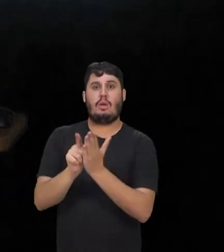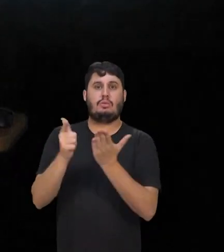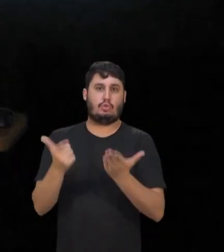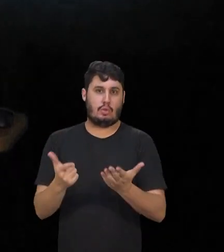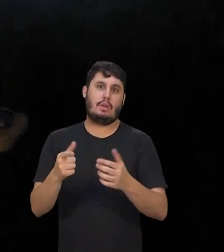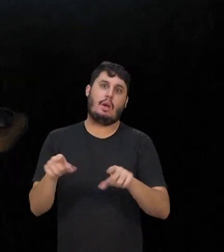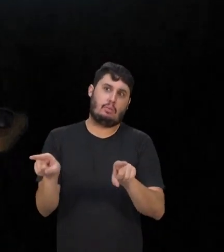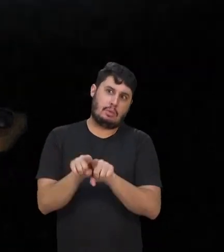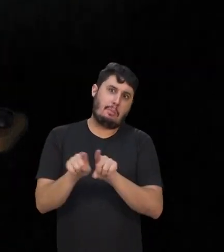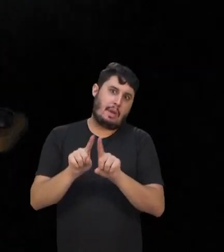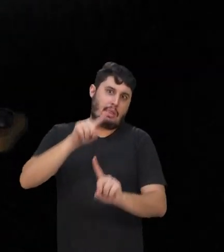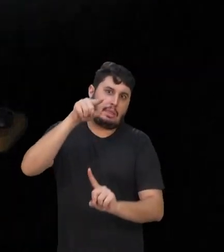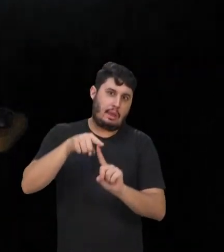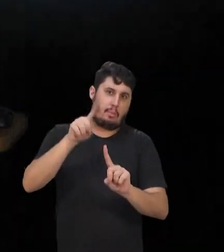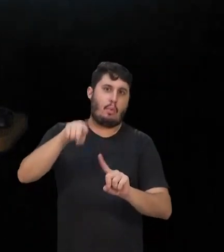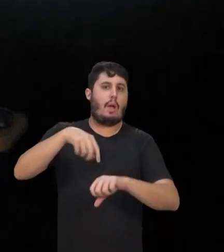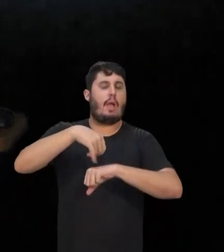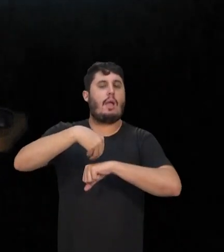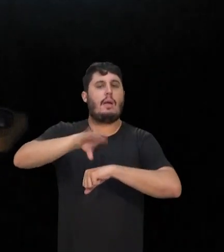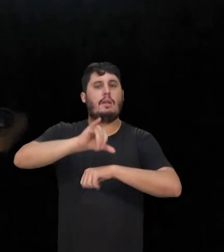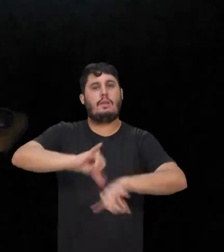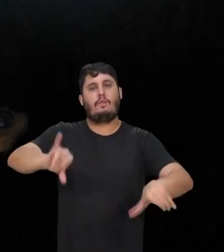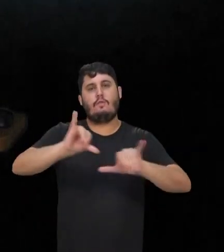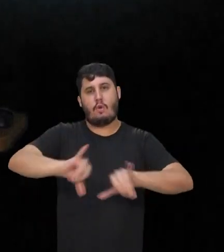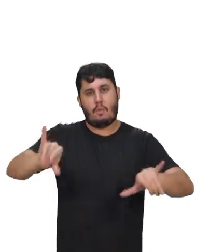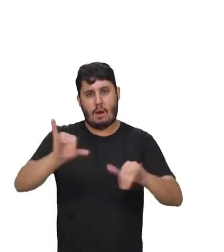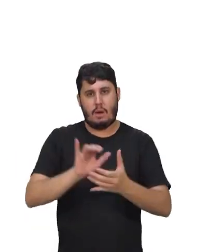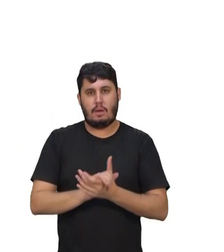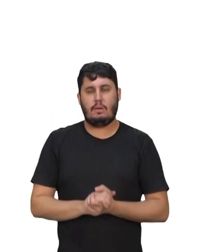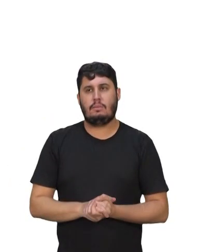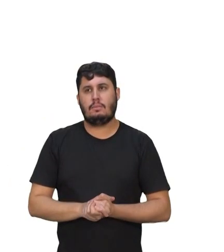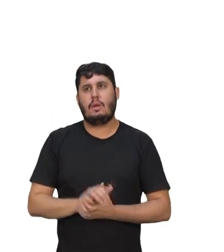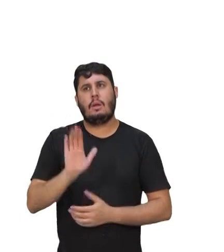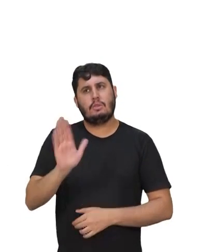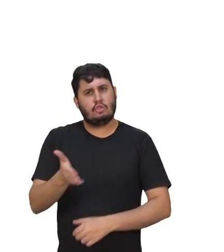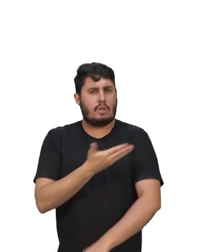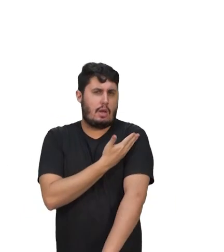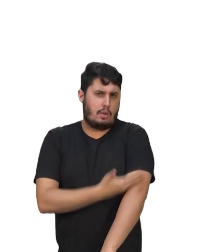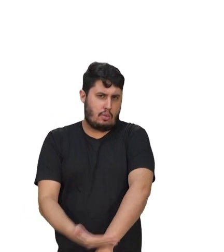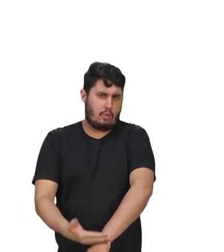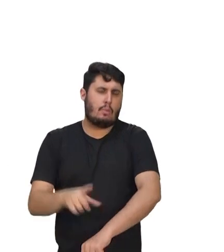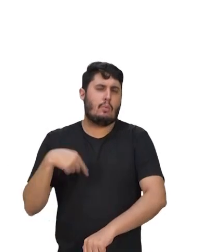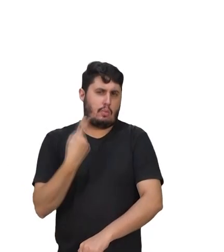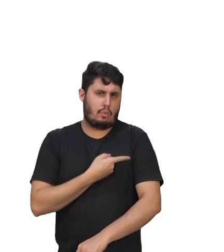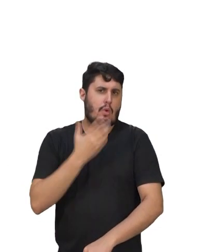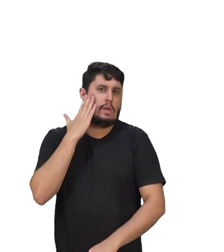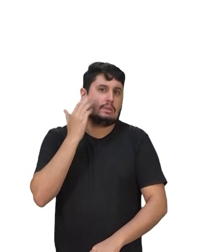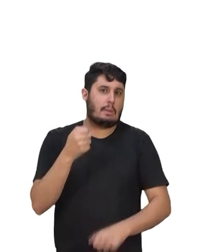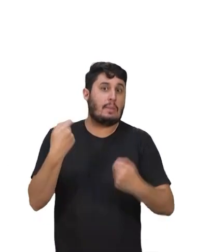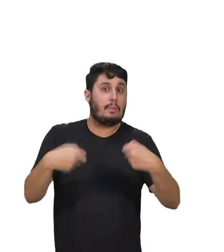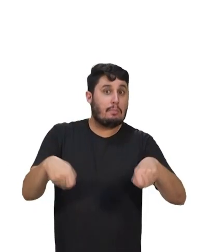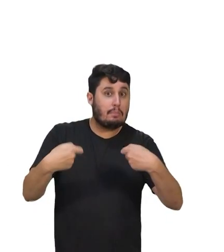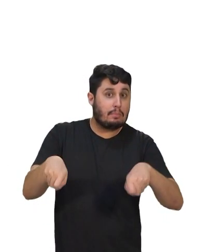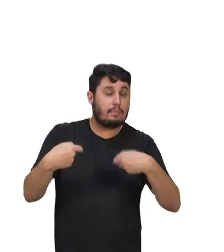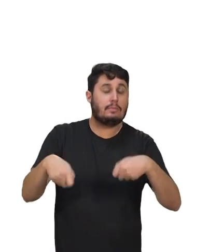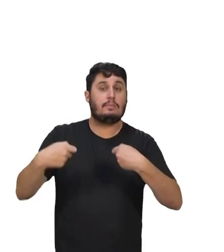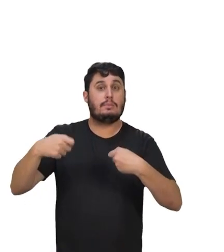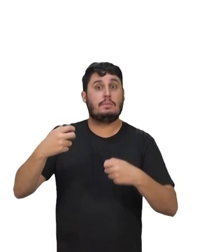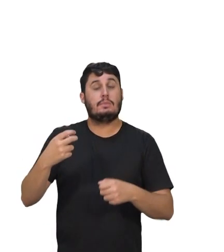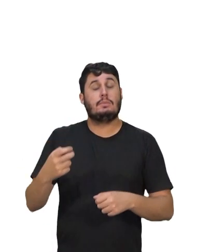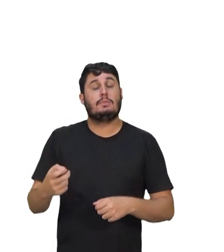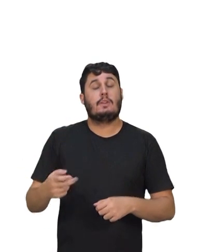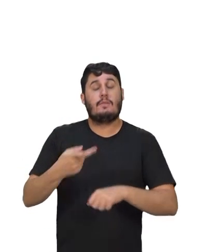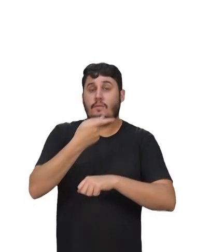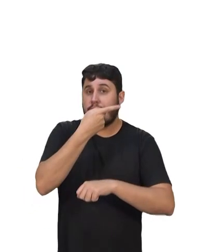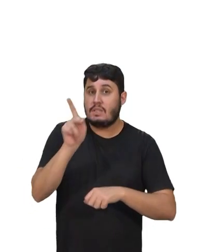informação. Então vamos lá. Já é comum escutar aquilo que é preciso desmachupizar o turismo no Peru e buscar